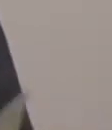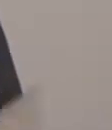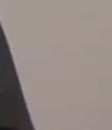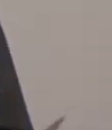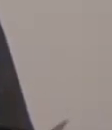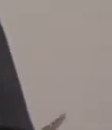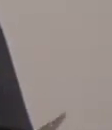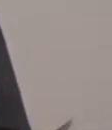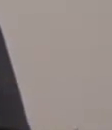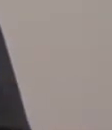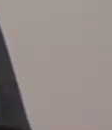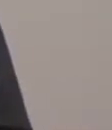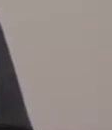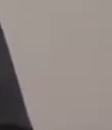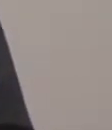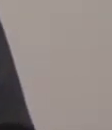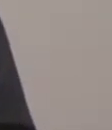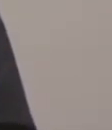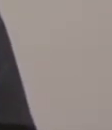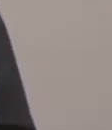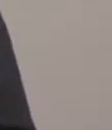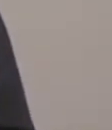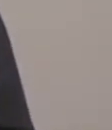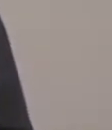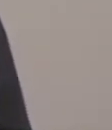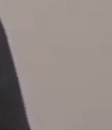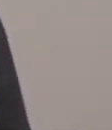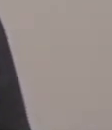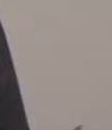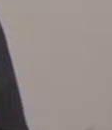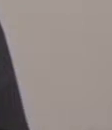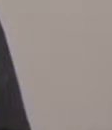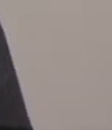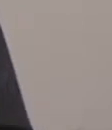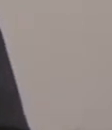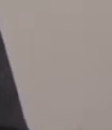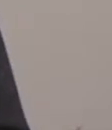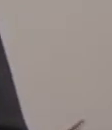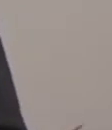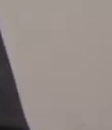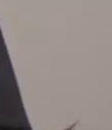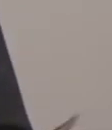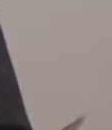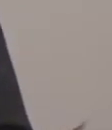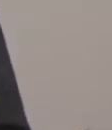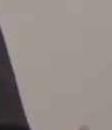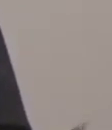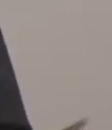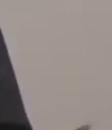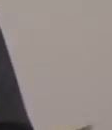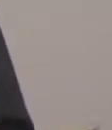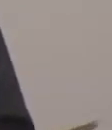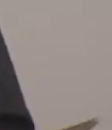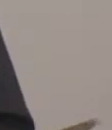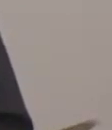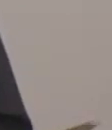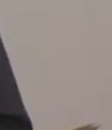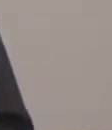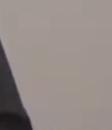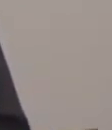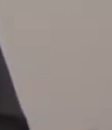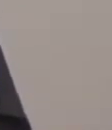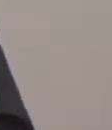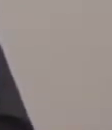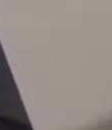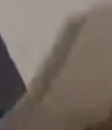de trabalho. Com toda inocência, as pessoas falaram, nós fazemos isso para...